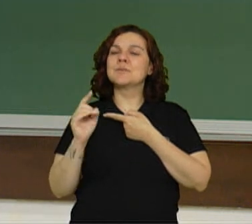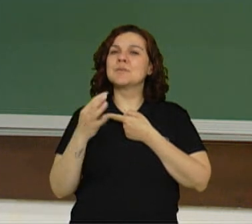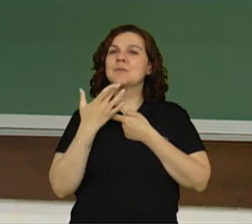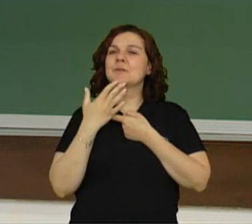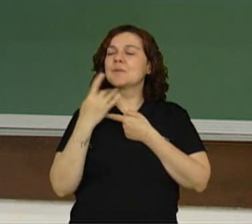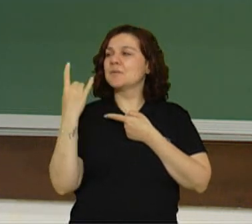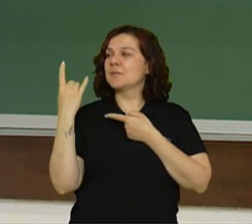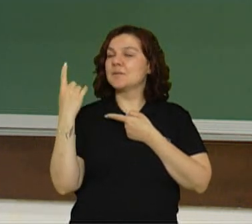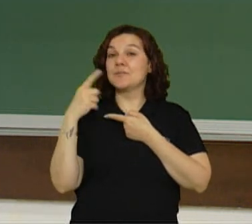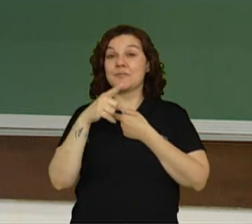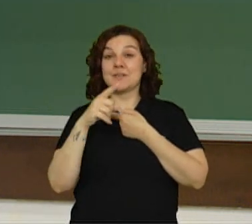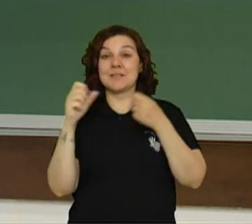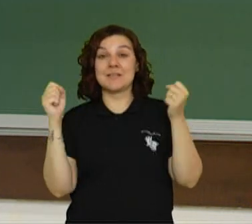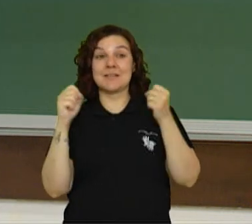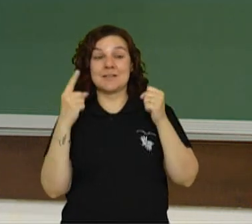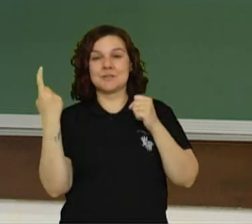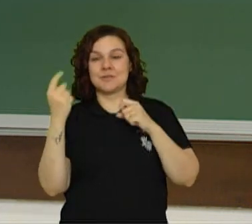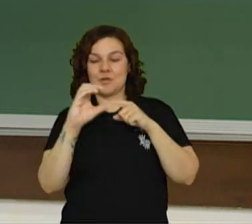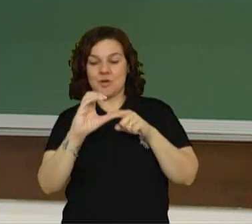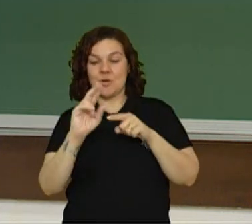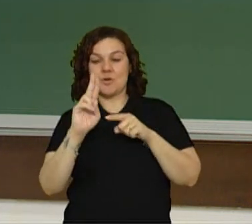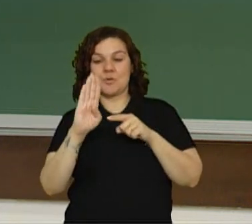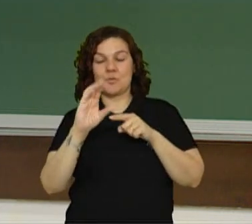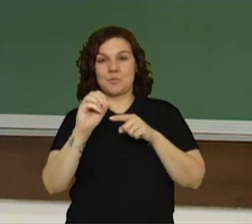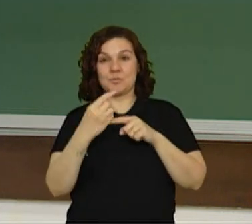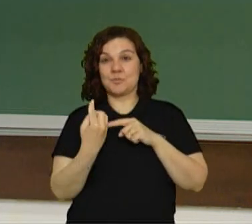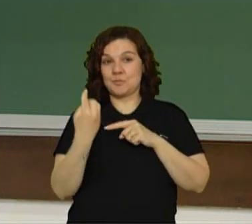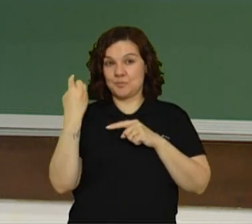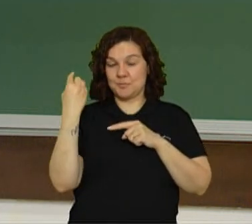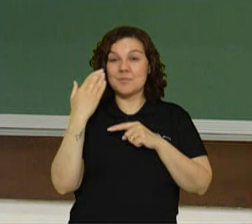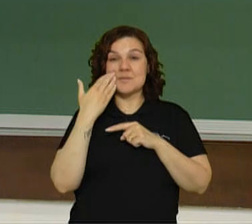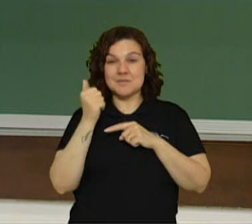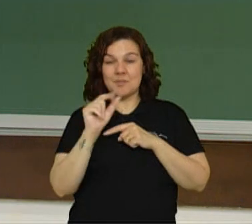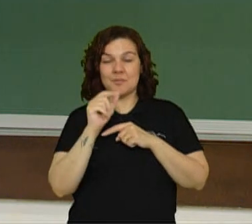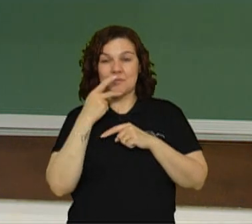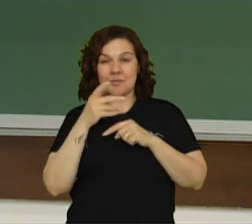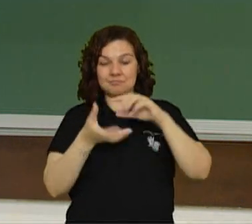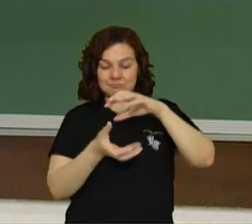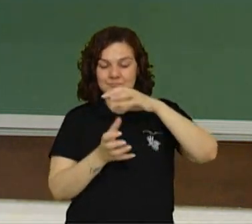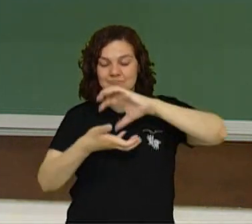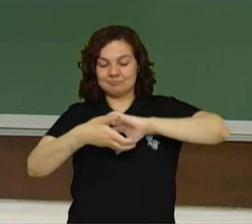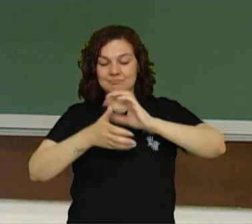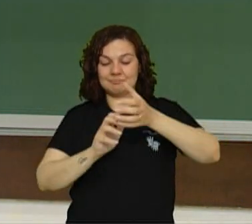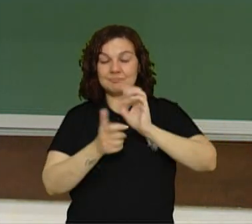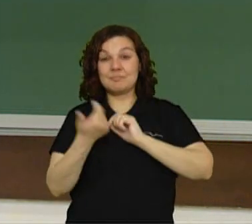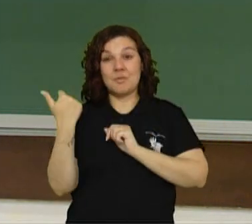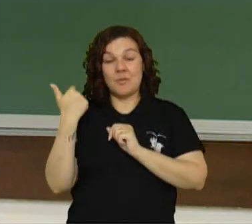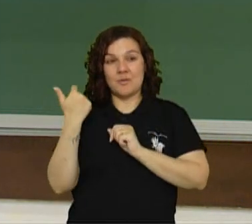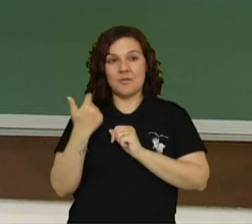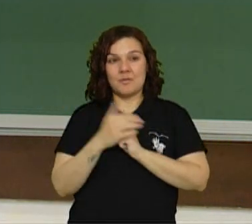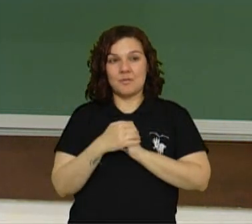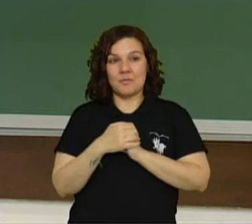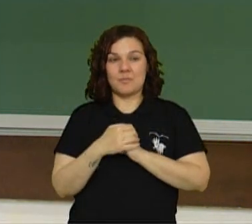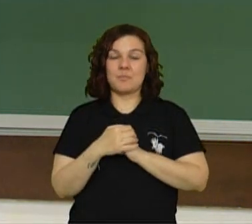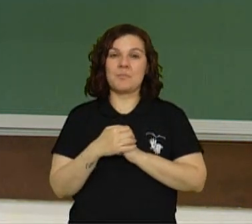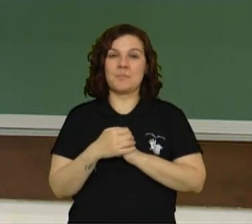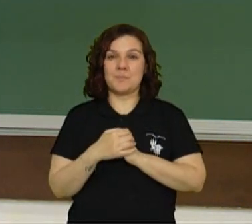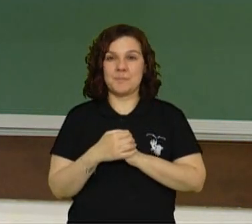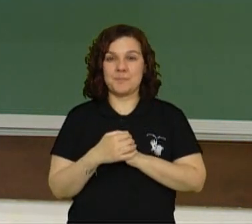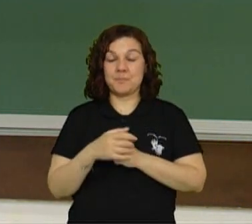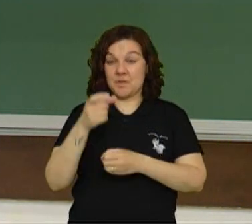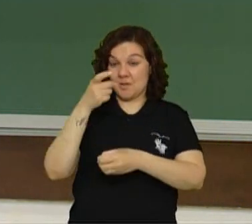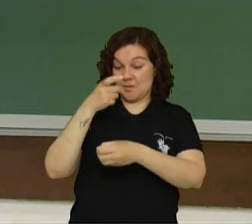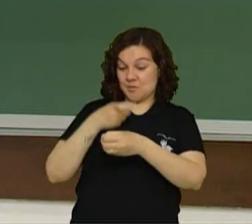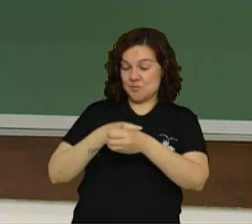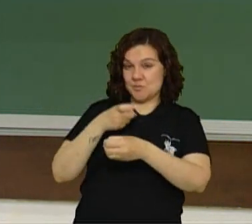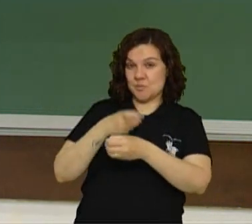Se tiver algum fã do cubo mágico aí, sabe direitinho do que eu estou falando. Então, aqui nós temos o